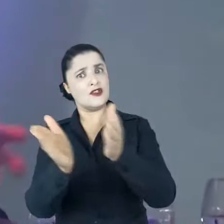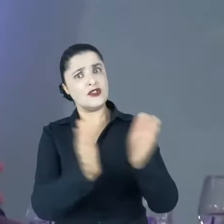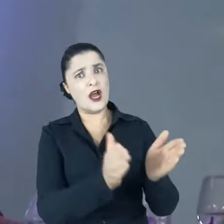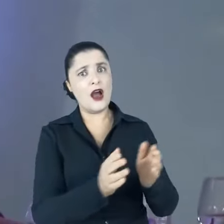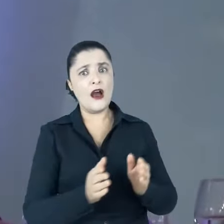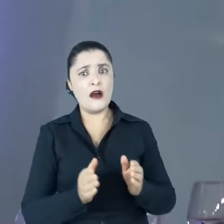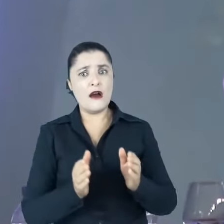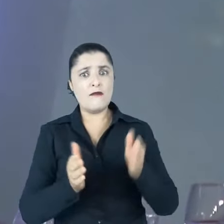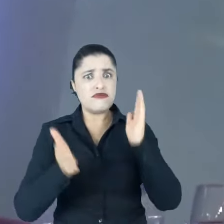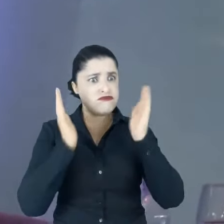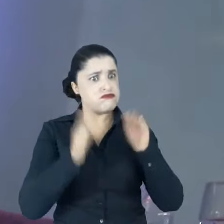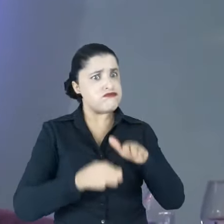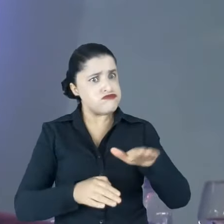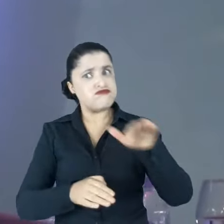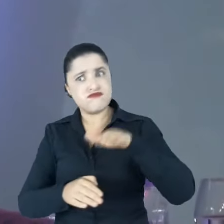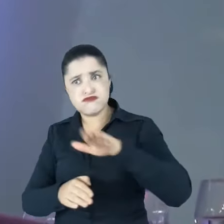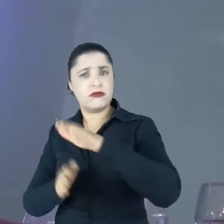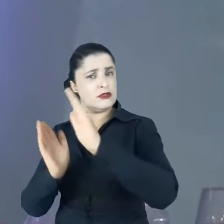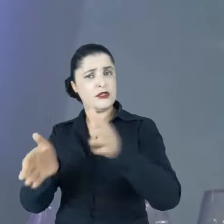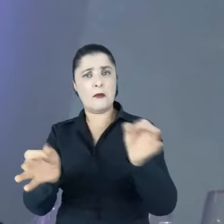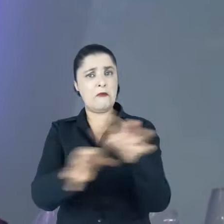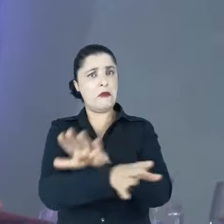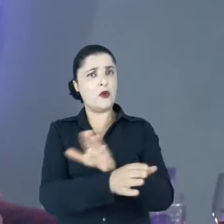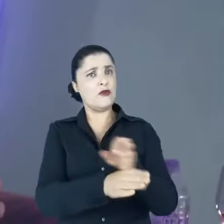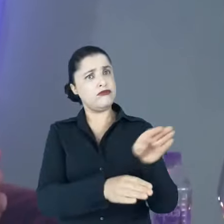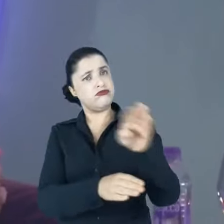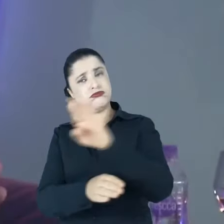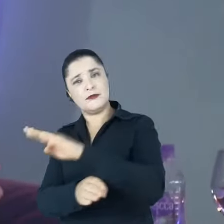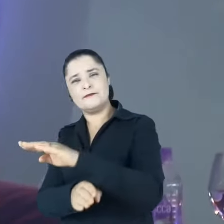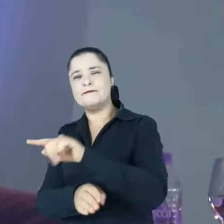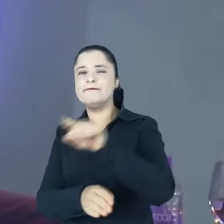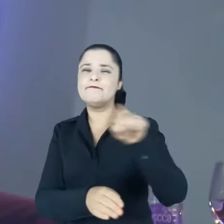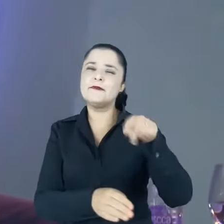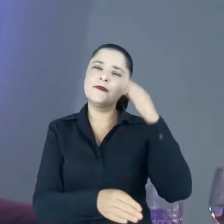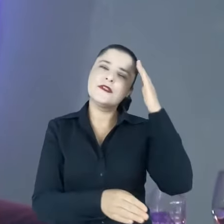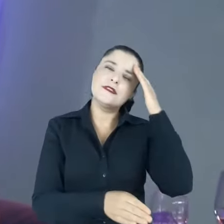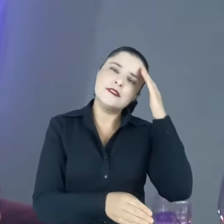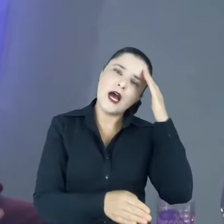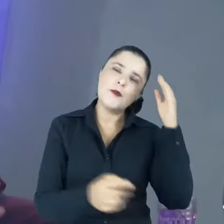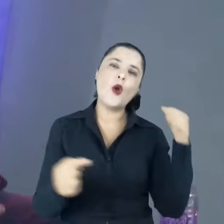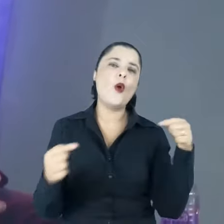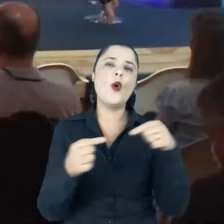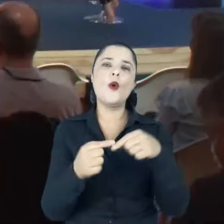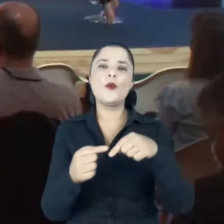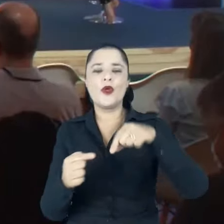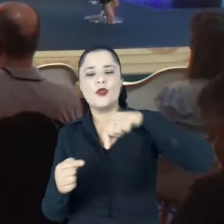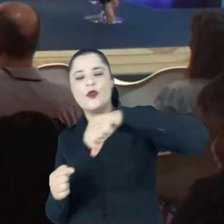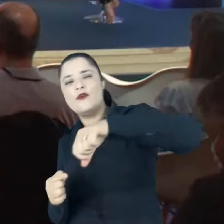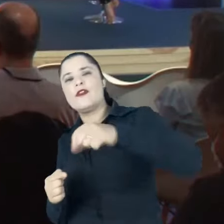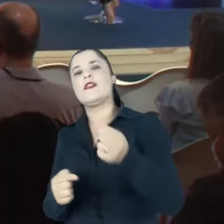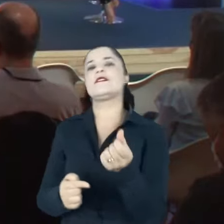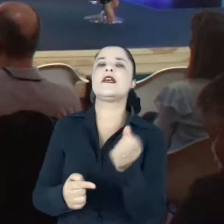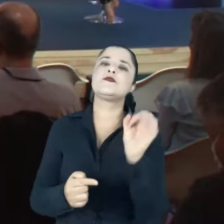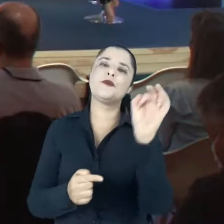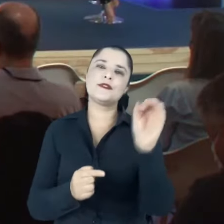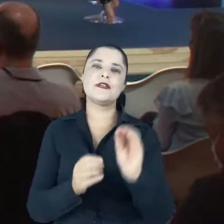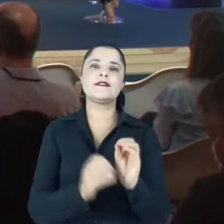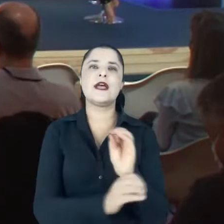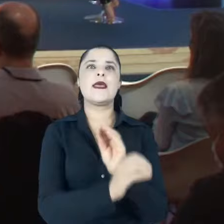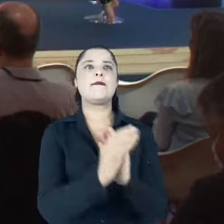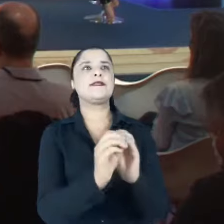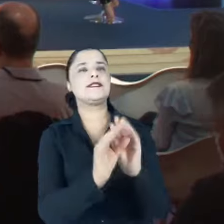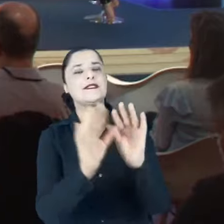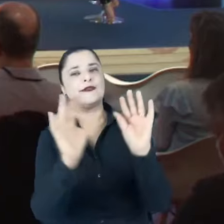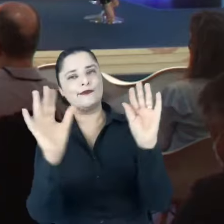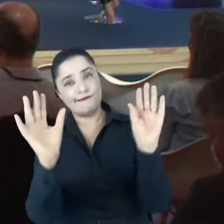aí no mercado. Mas a gente sabe que isso corresponde a 96% das emissões, né?